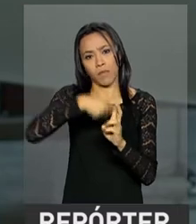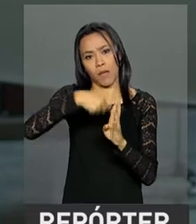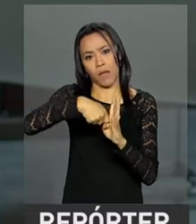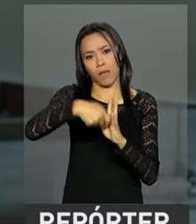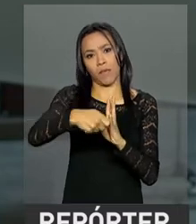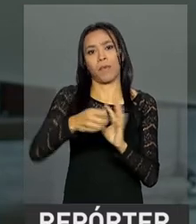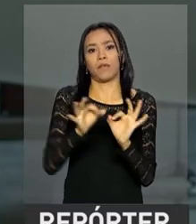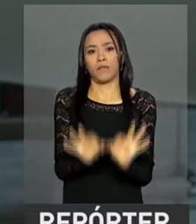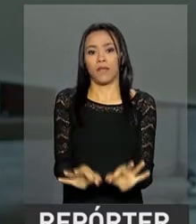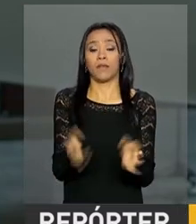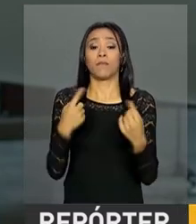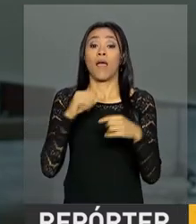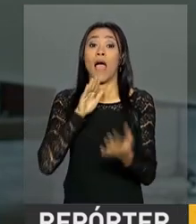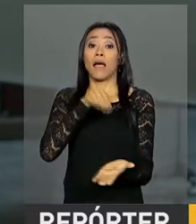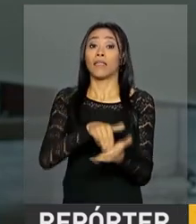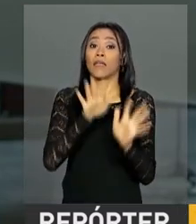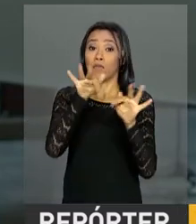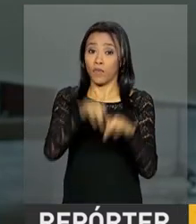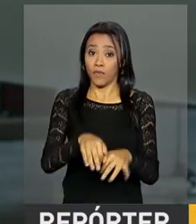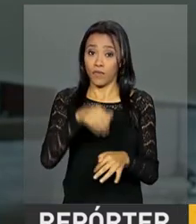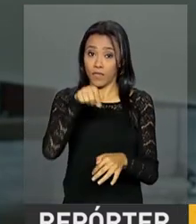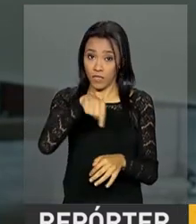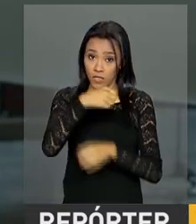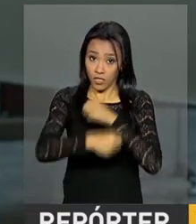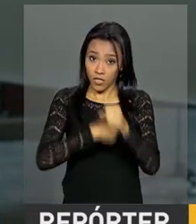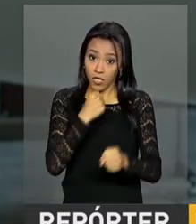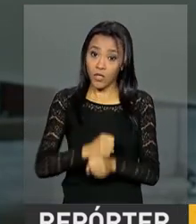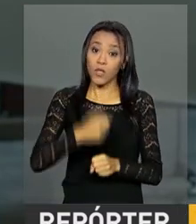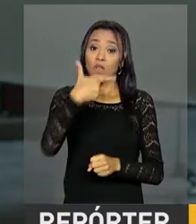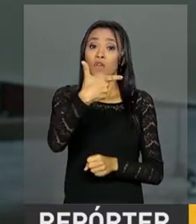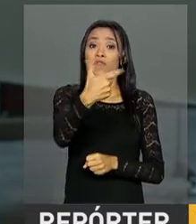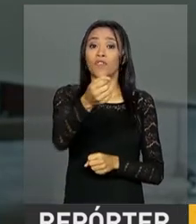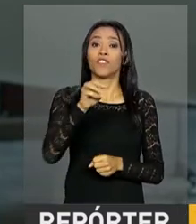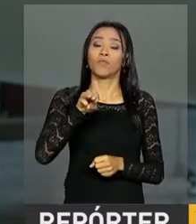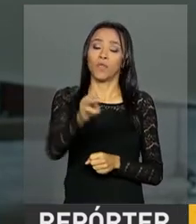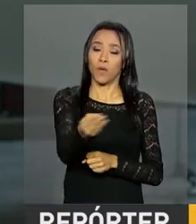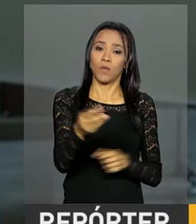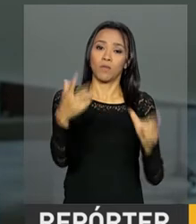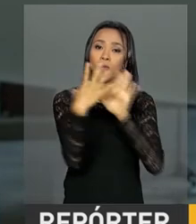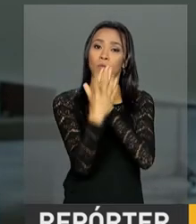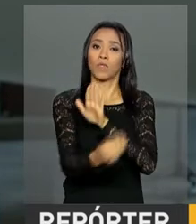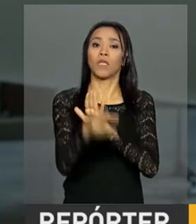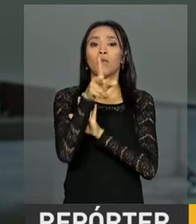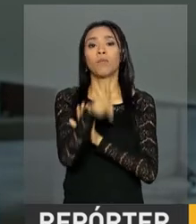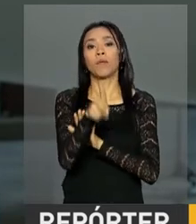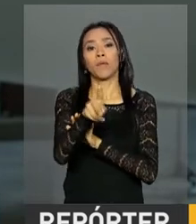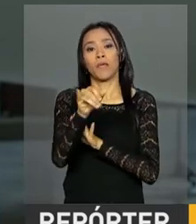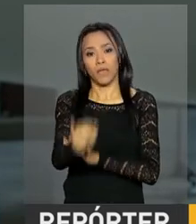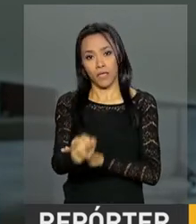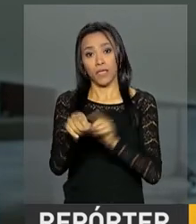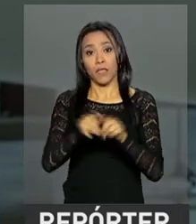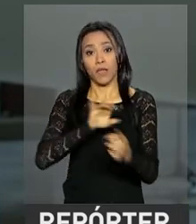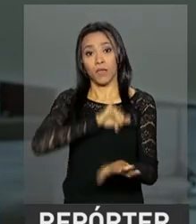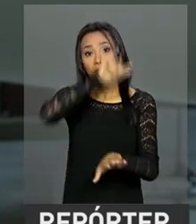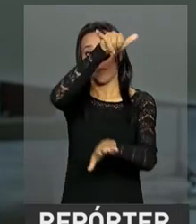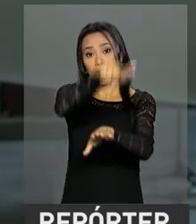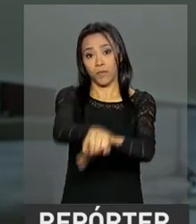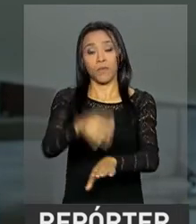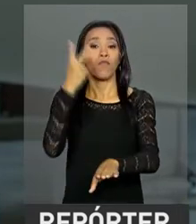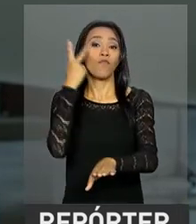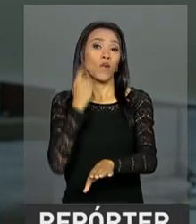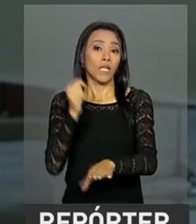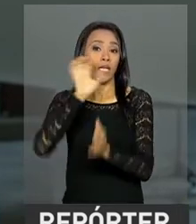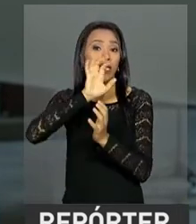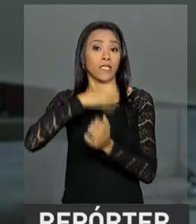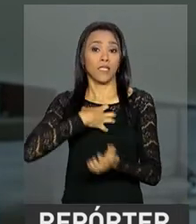final deste ano estão previstos mais de 20 leilões pelo tpi entre eles estão as concessões dos aeroportos de fortaleza salvador